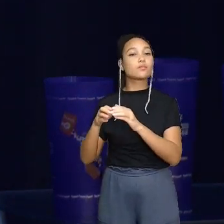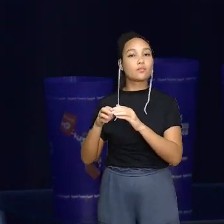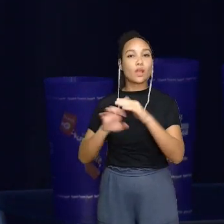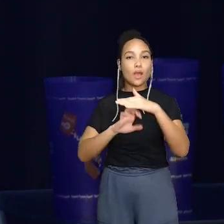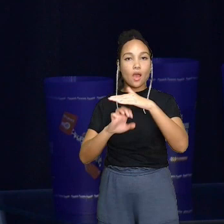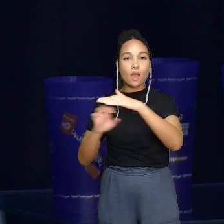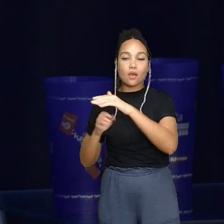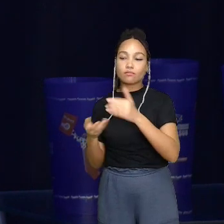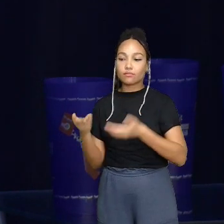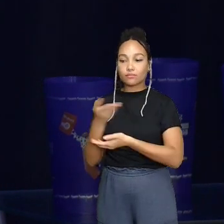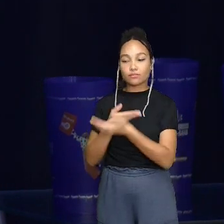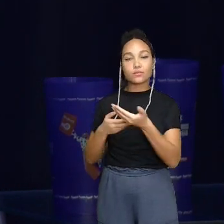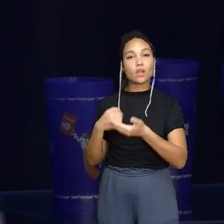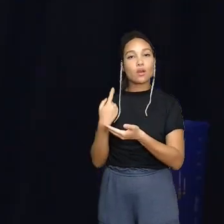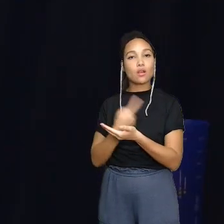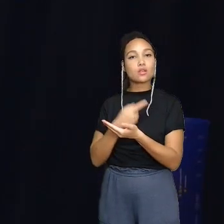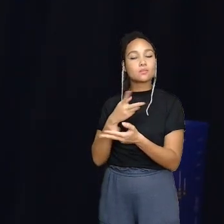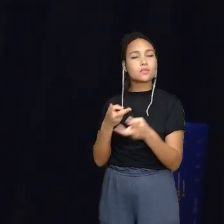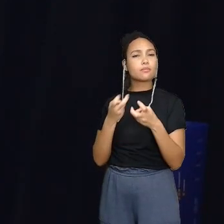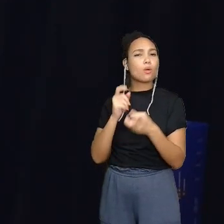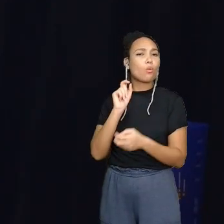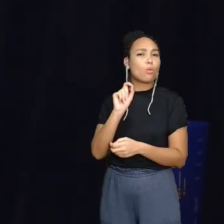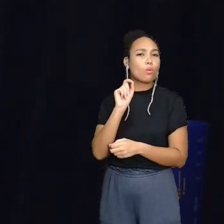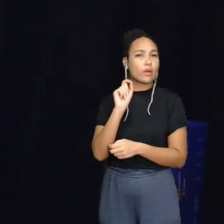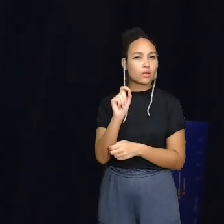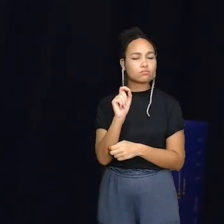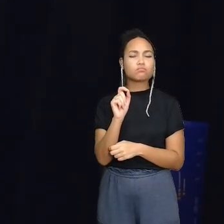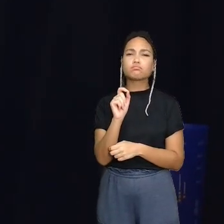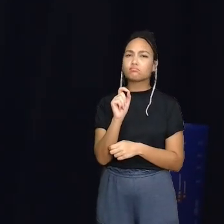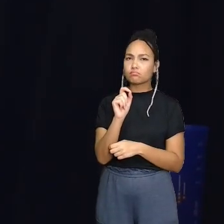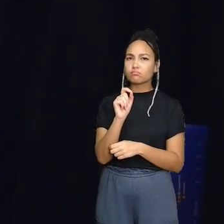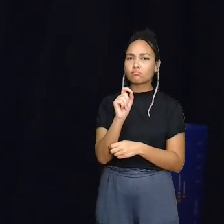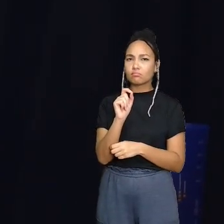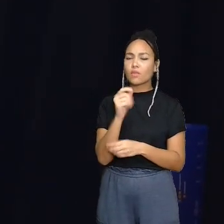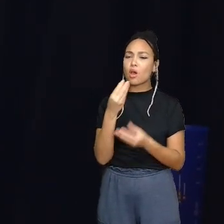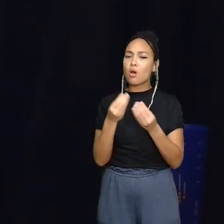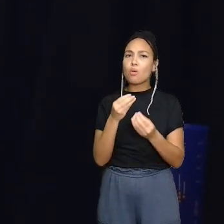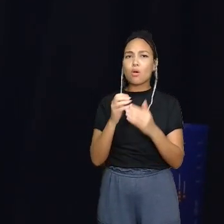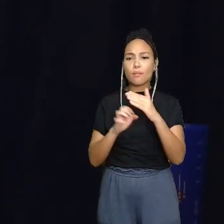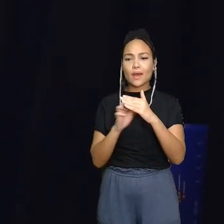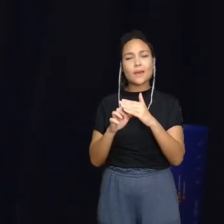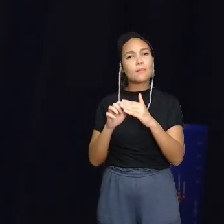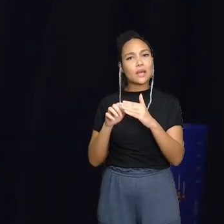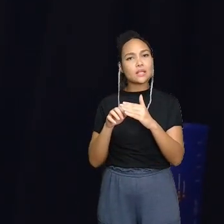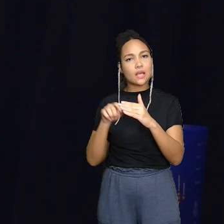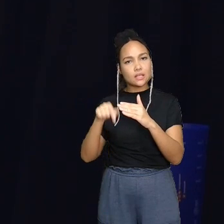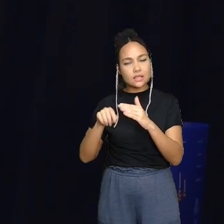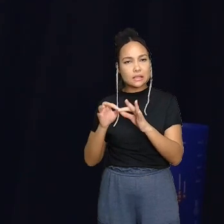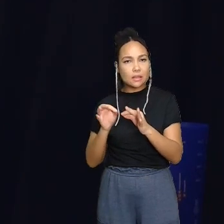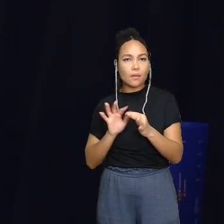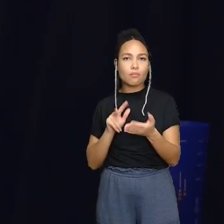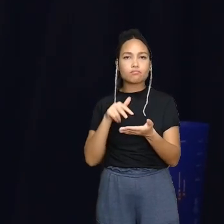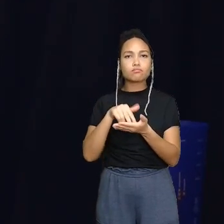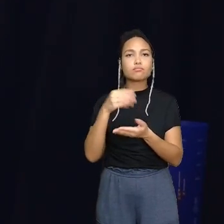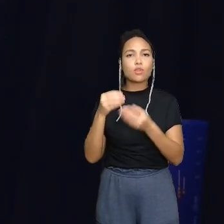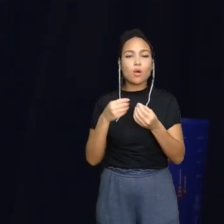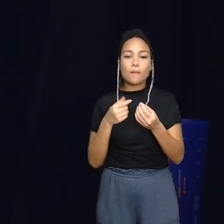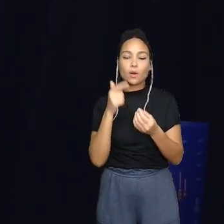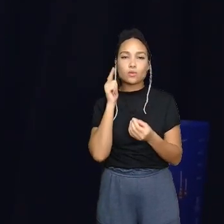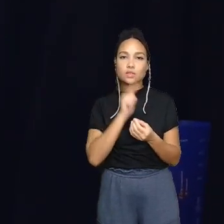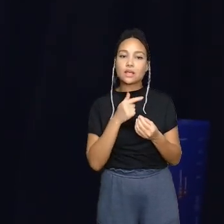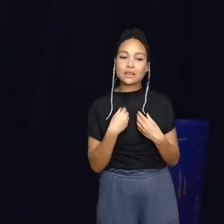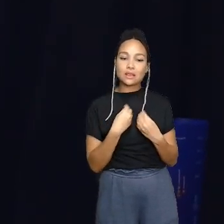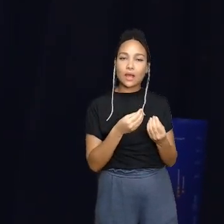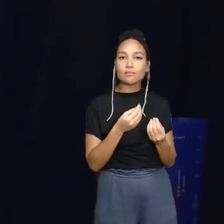gente pôde perceber, de fato, o protagonismo das organizações da sociedade civil naquele momento de atender as necessidades das áreas